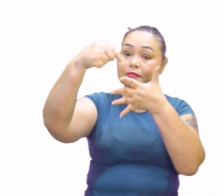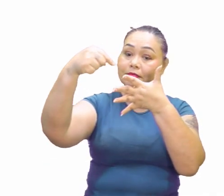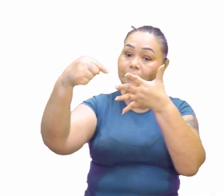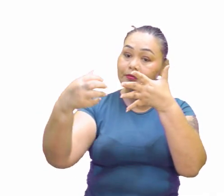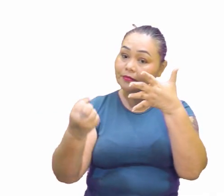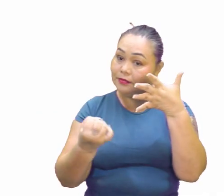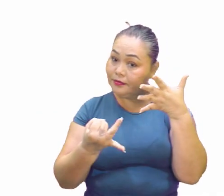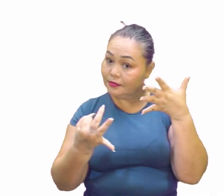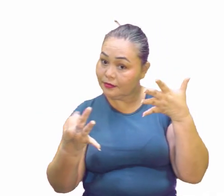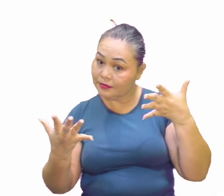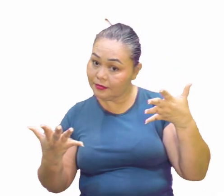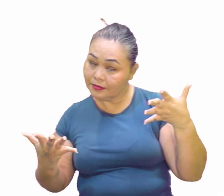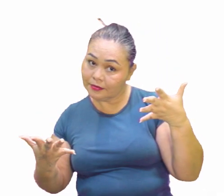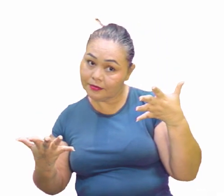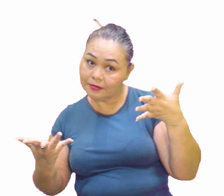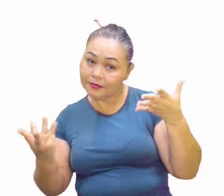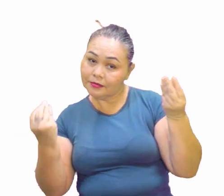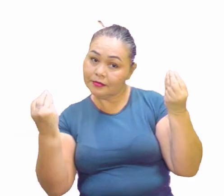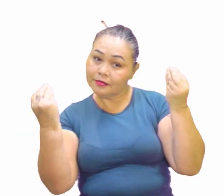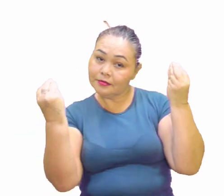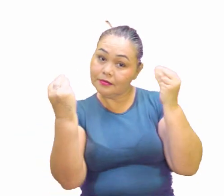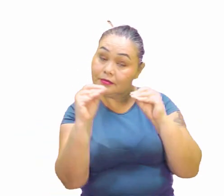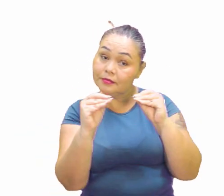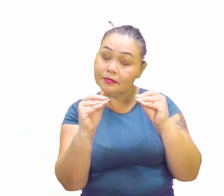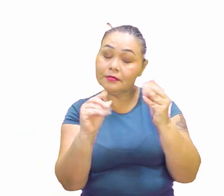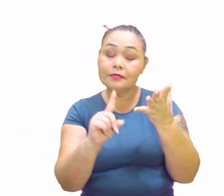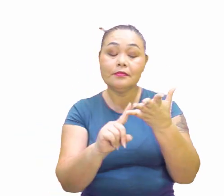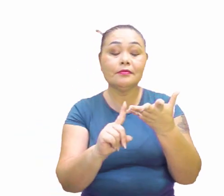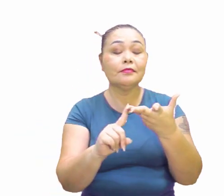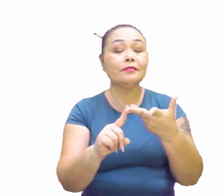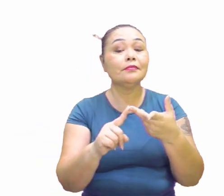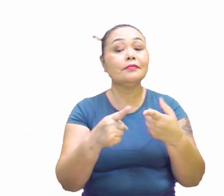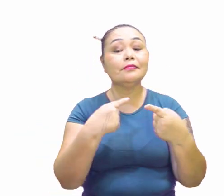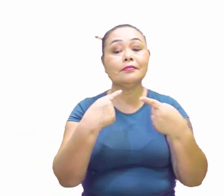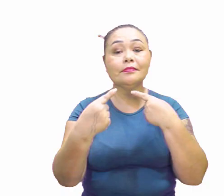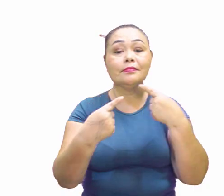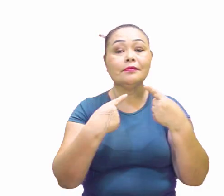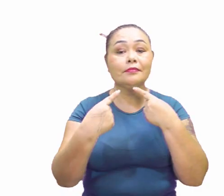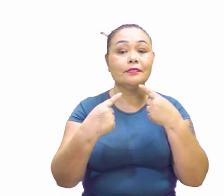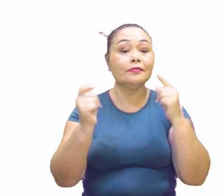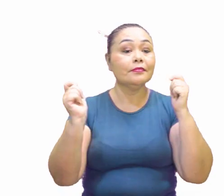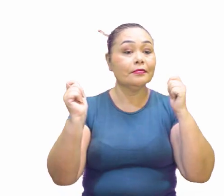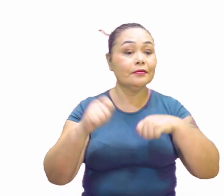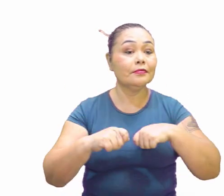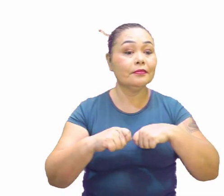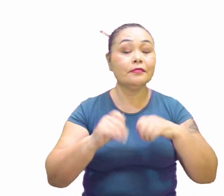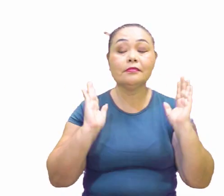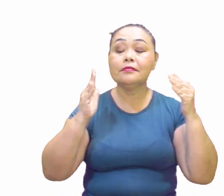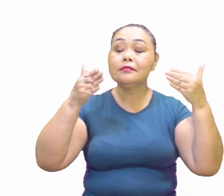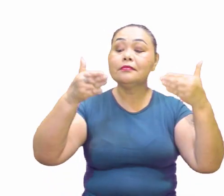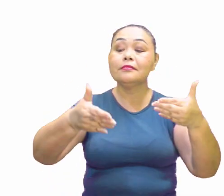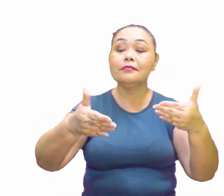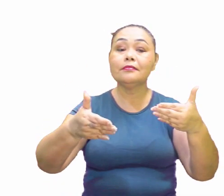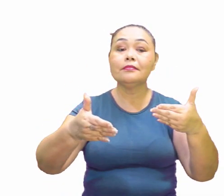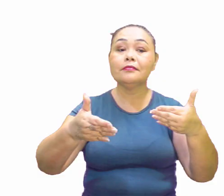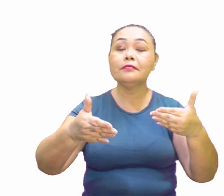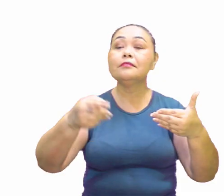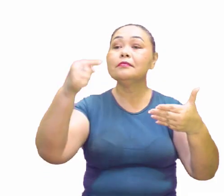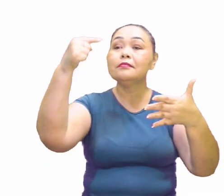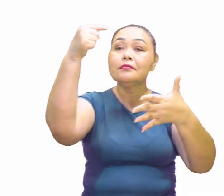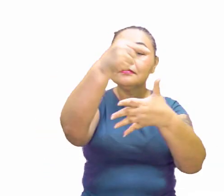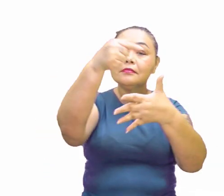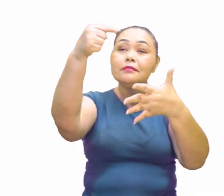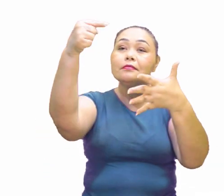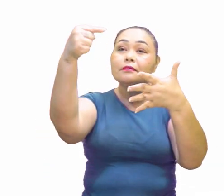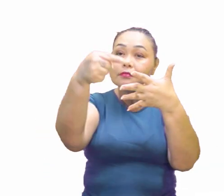Enumeração. Consiste em citar vários argumentos que você possui sobre o assunto